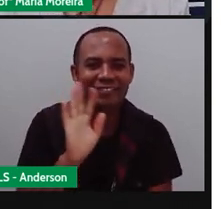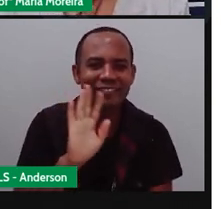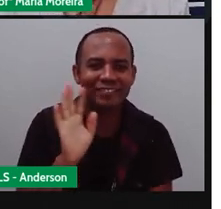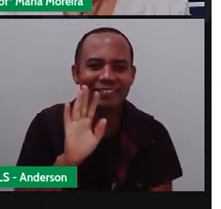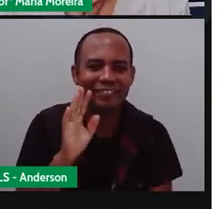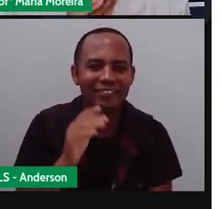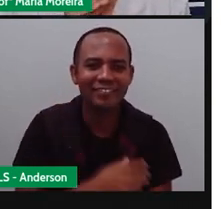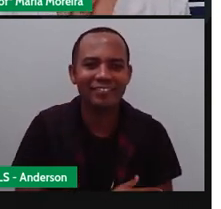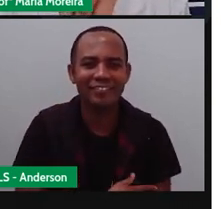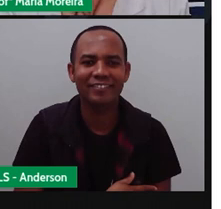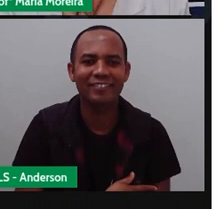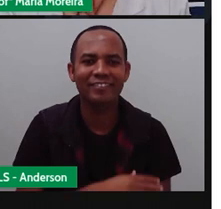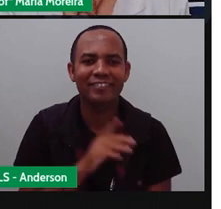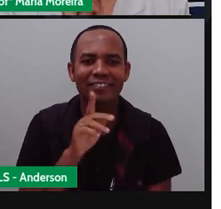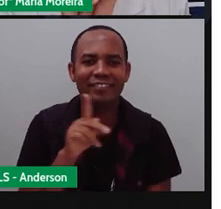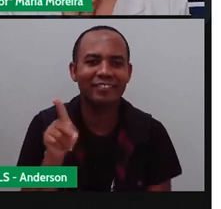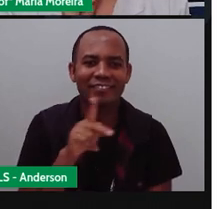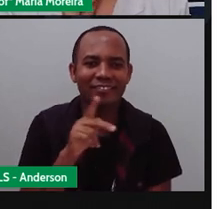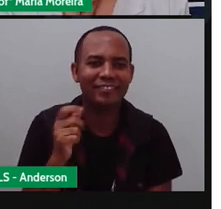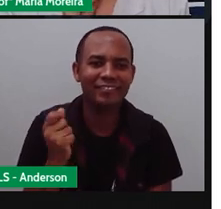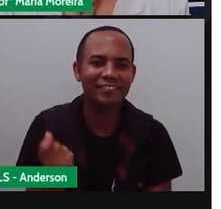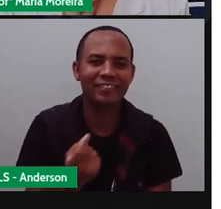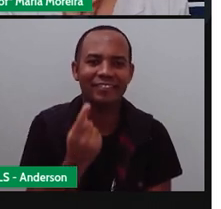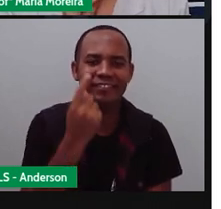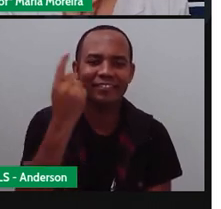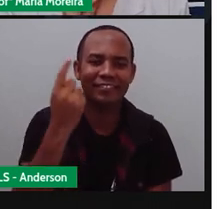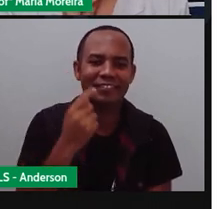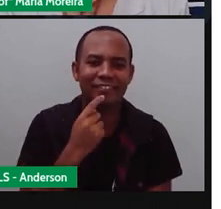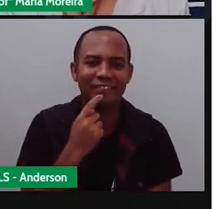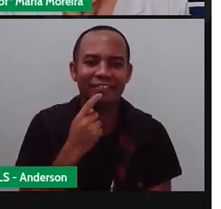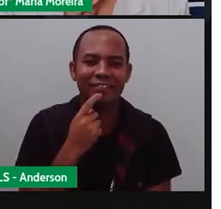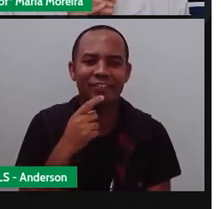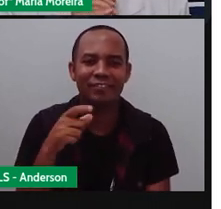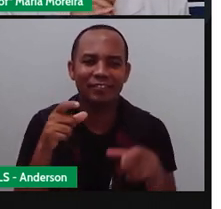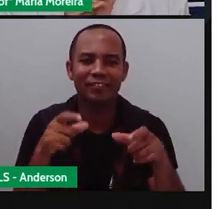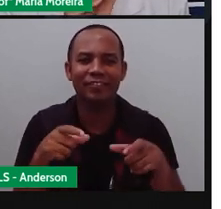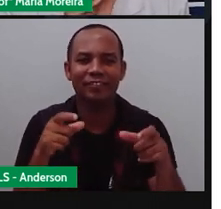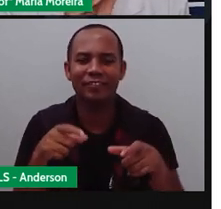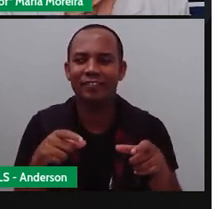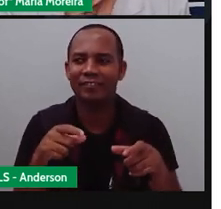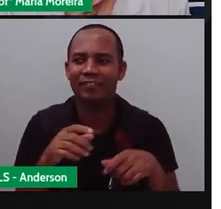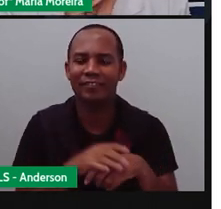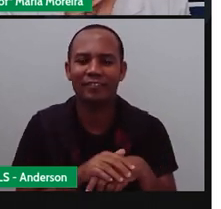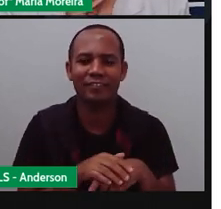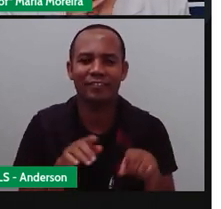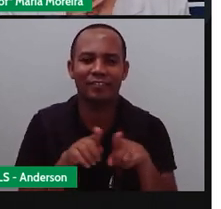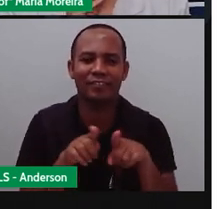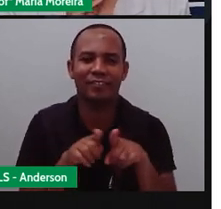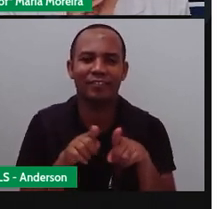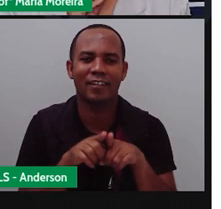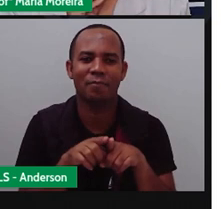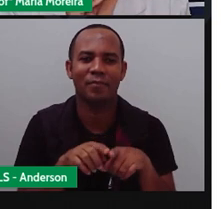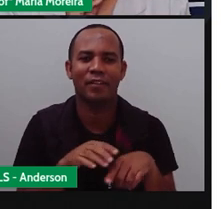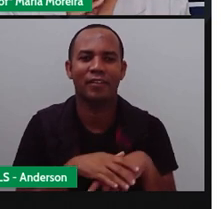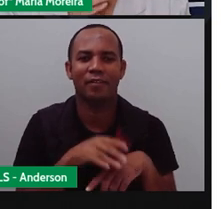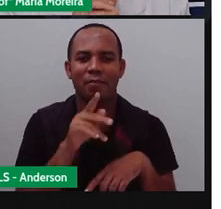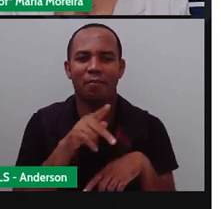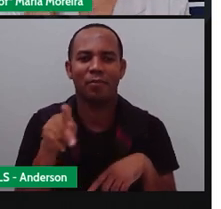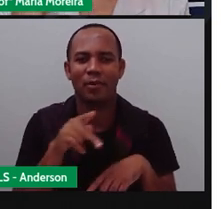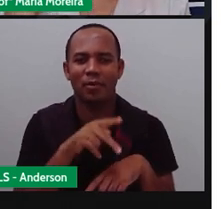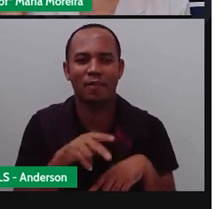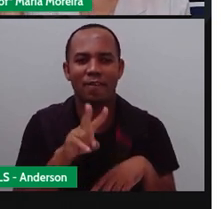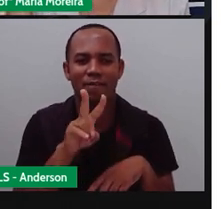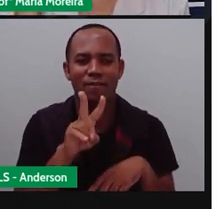para o Maria né e Professor Anderson eu sou Maria Eduarda Ferreira né É o pro Vânia mandou um